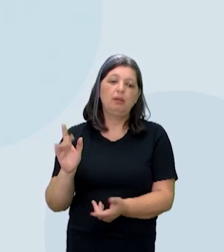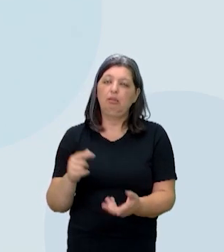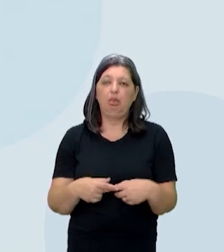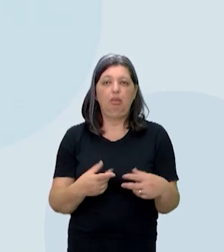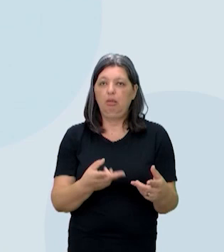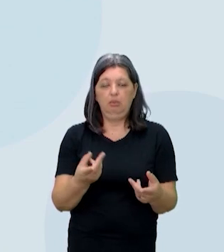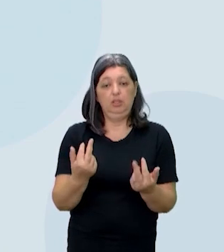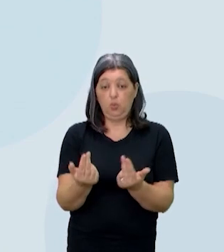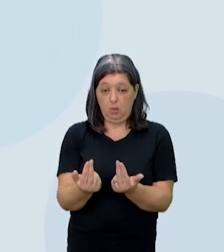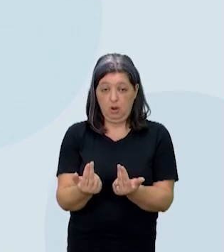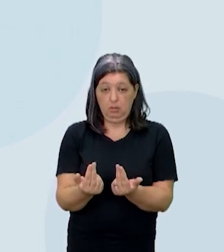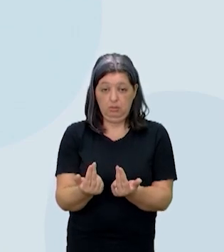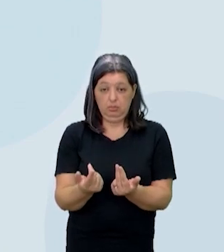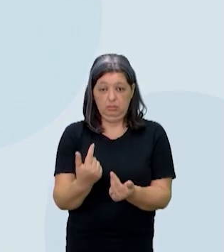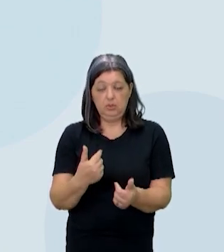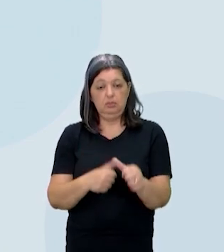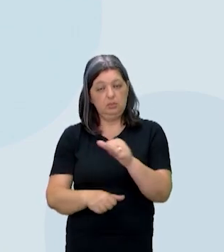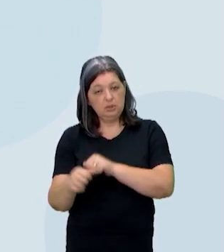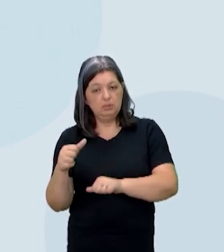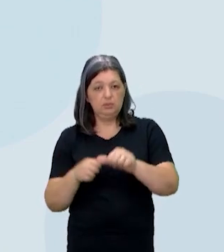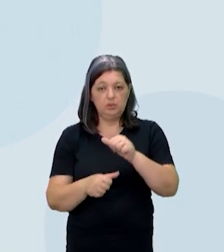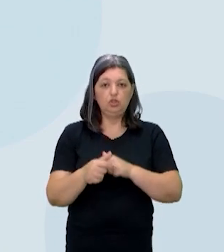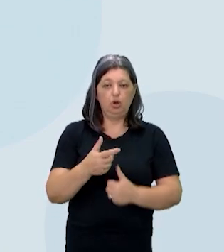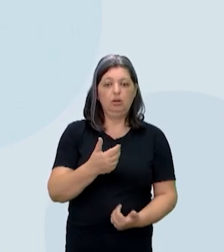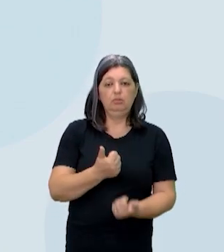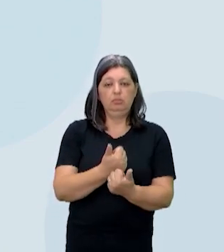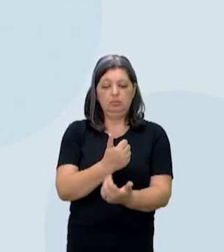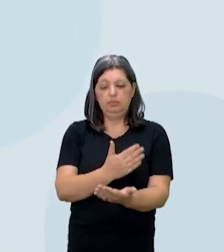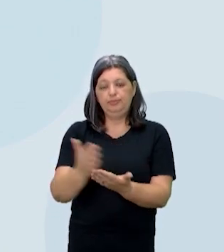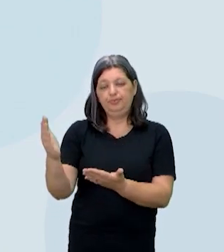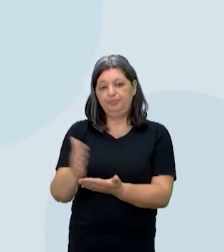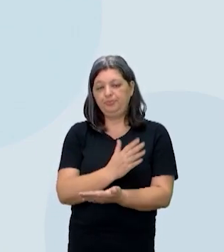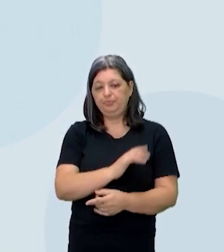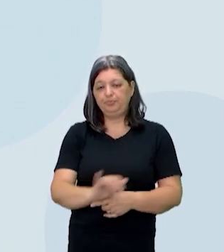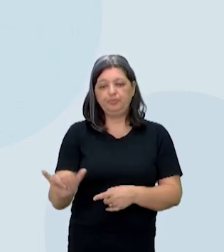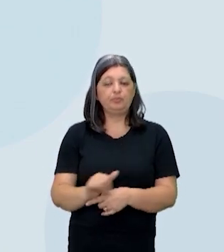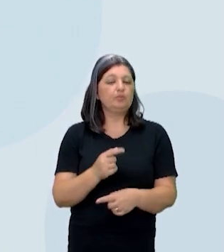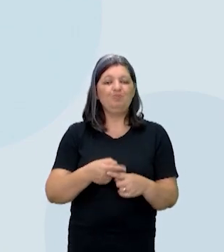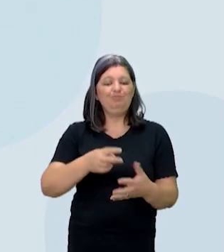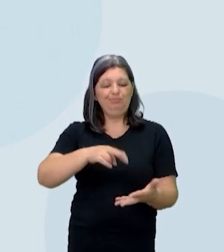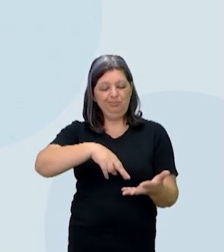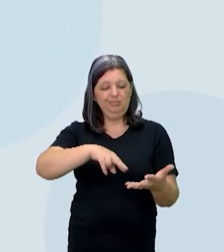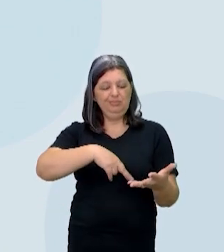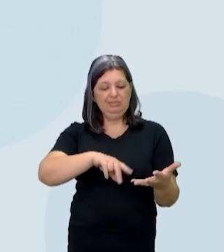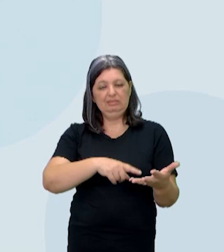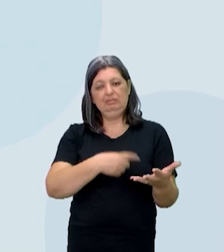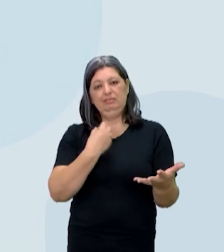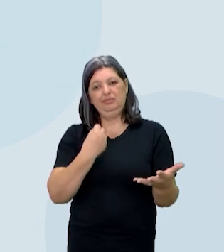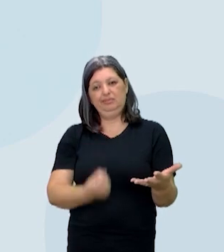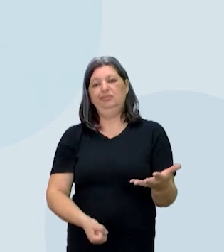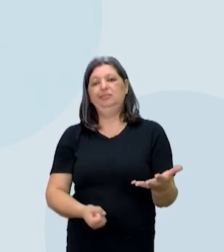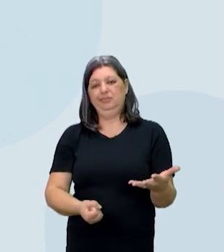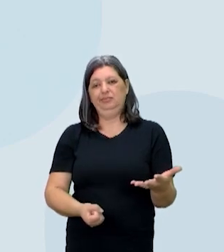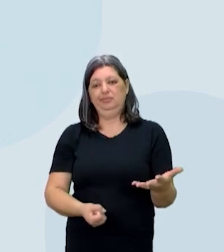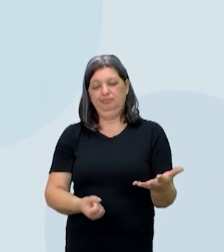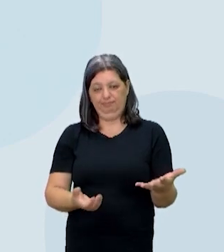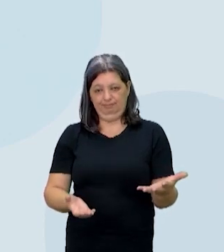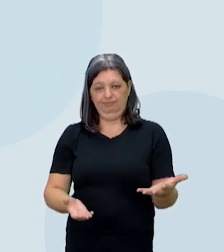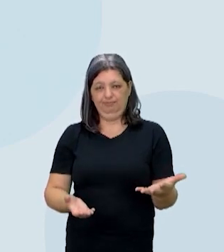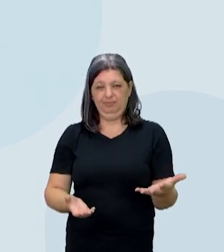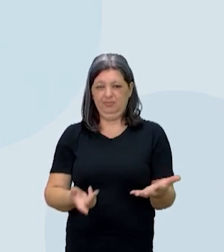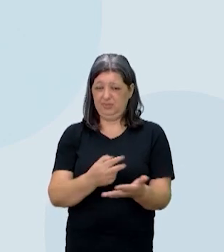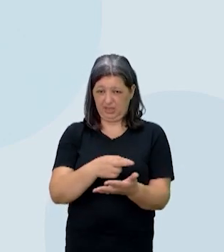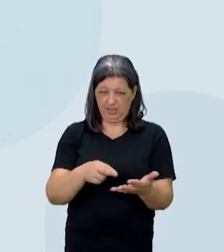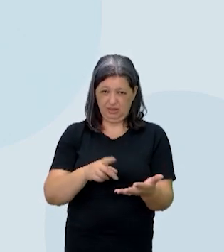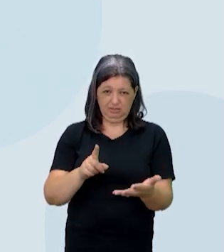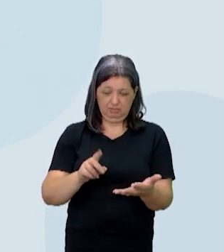garotas, garotos, garotos, garotos na redação? Fica feio o texto, a redação ficaria pesada. A redação, na verdade, é uma